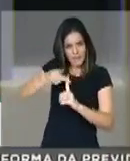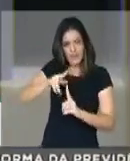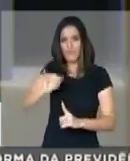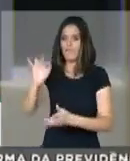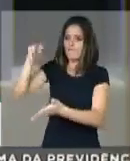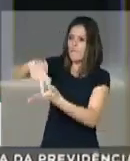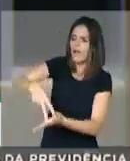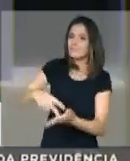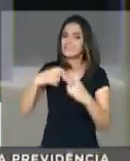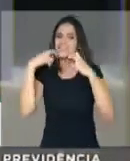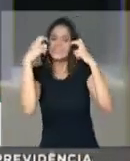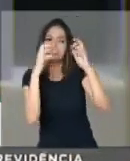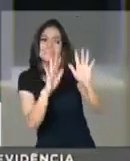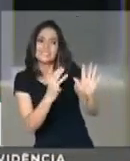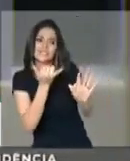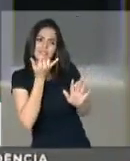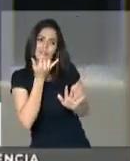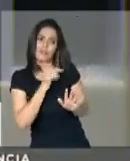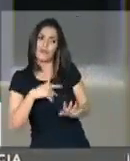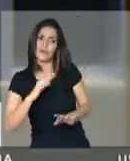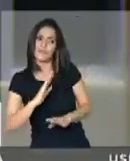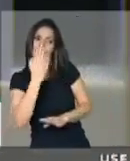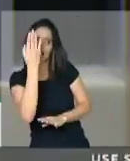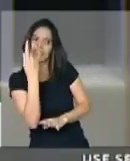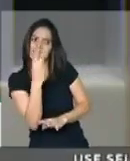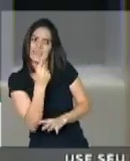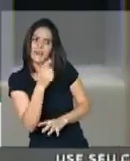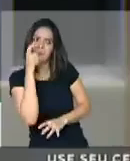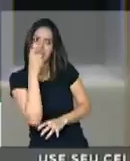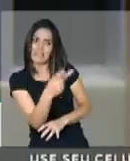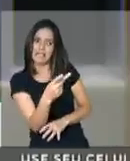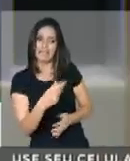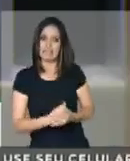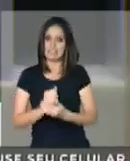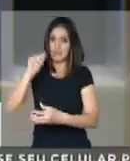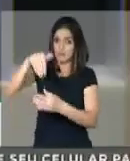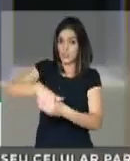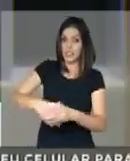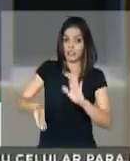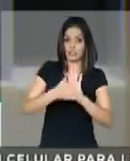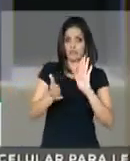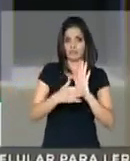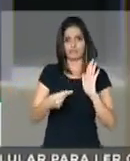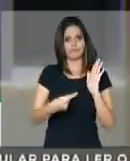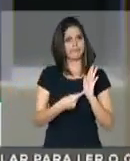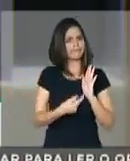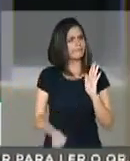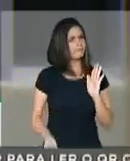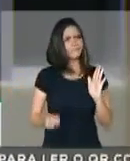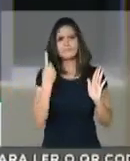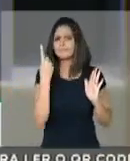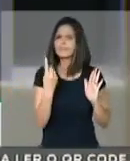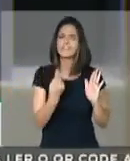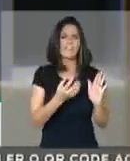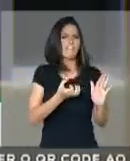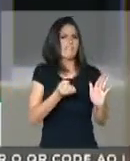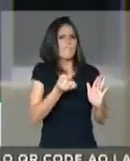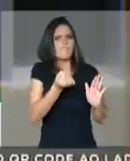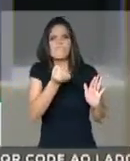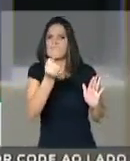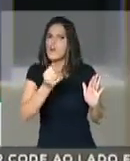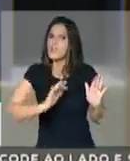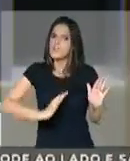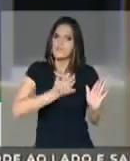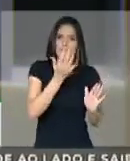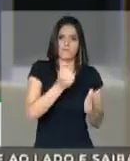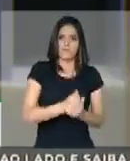cidadão e a esta cidadã que traiu o seu interesse votando aqui por uma reforma draconiana.